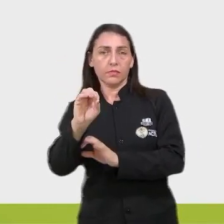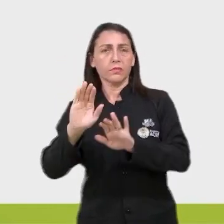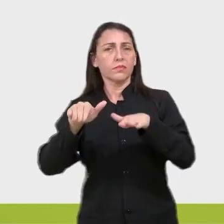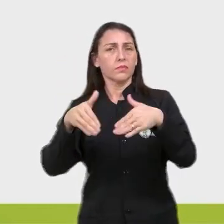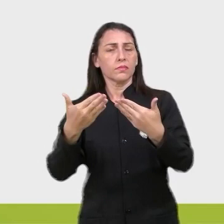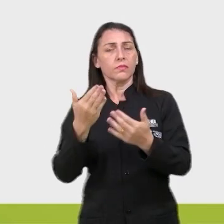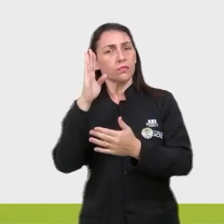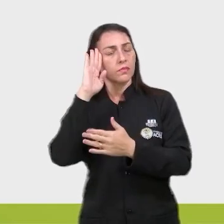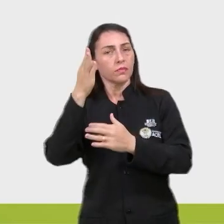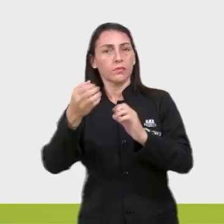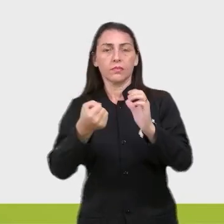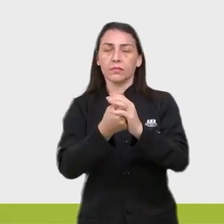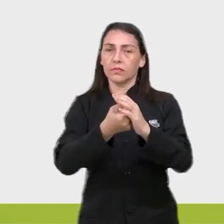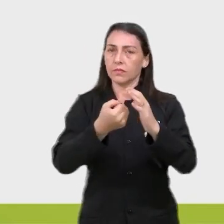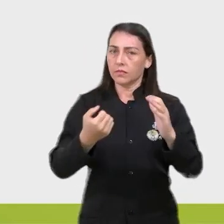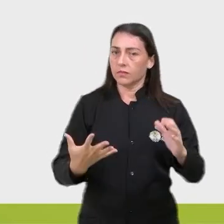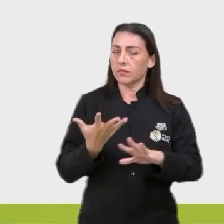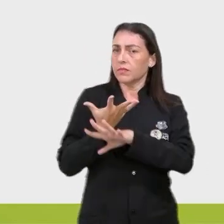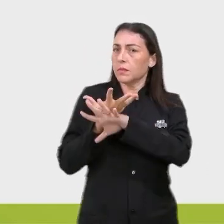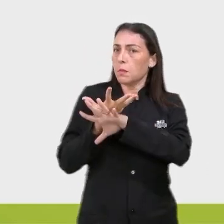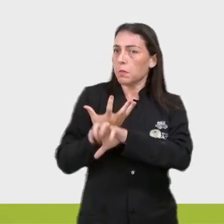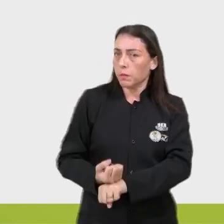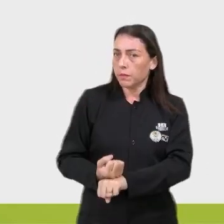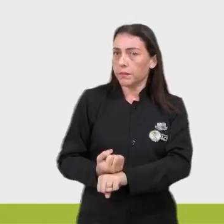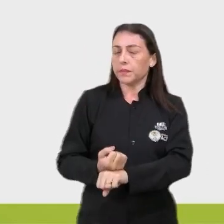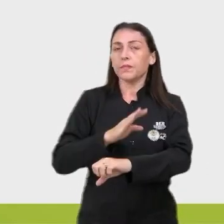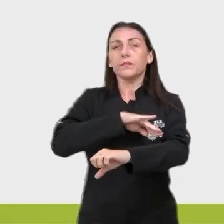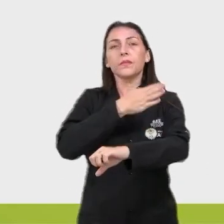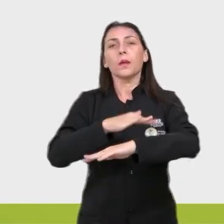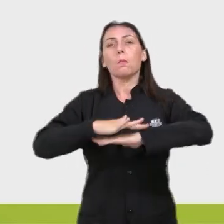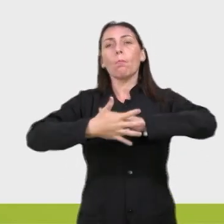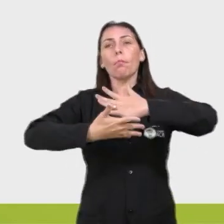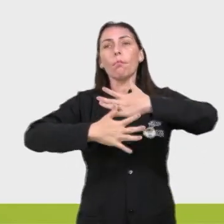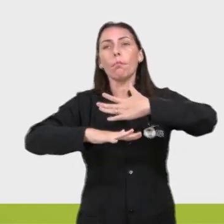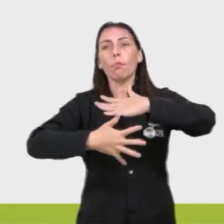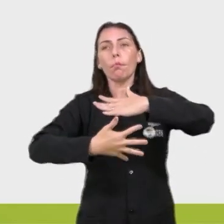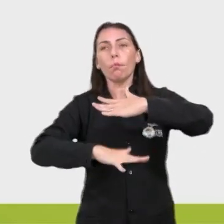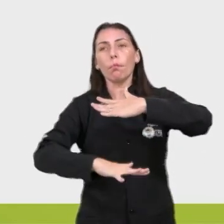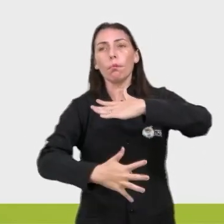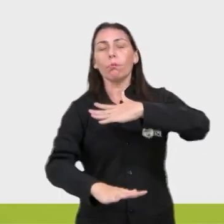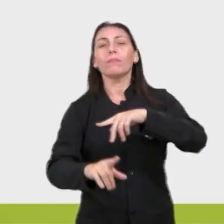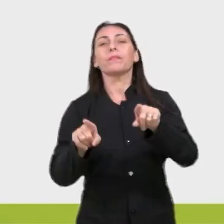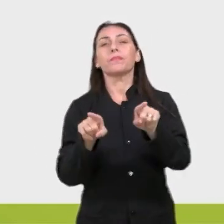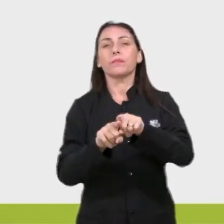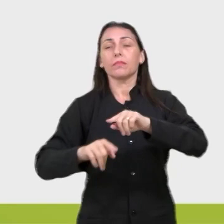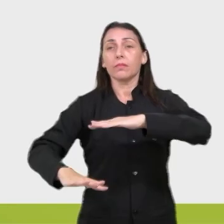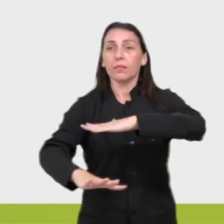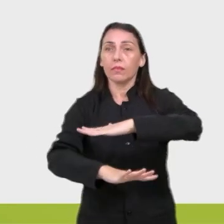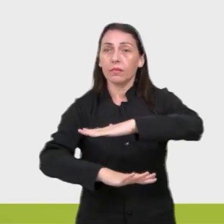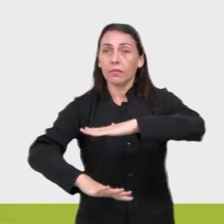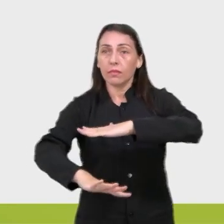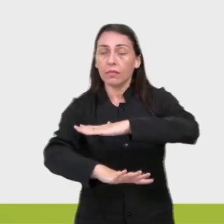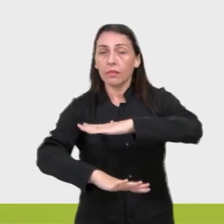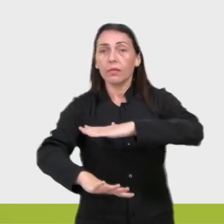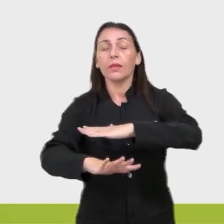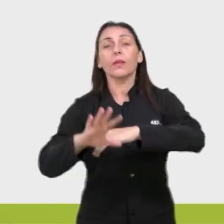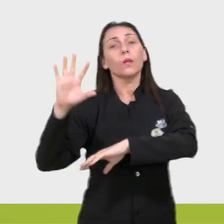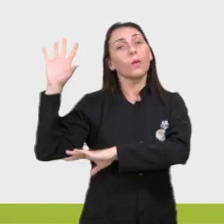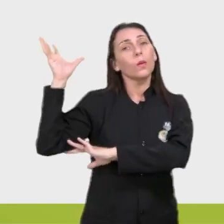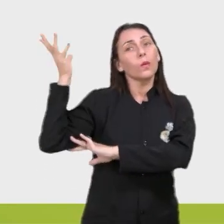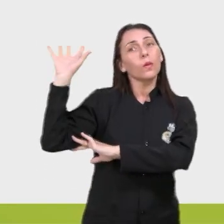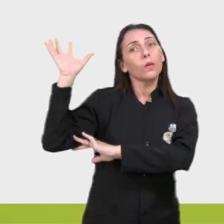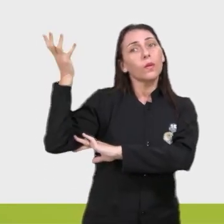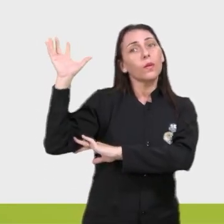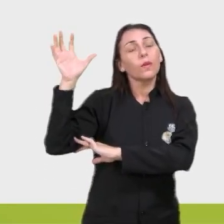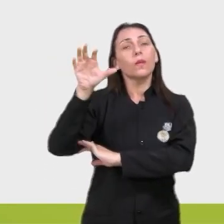as principais características da Caatinga? O relevo é depressão, também, tá? Áreas mais rebaixadas. O clima